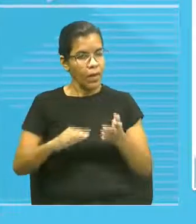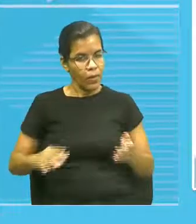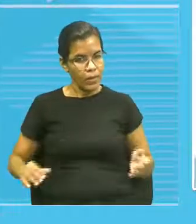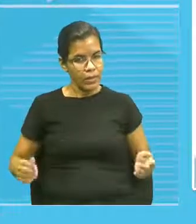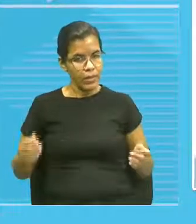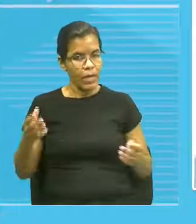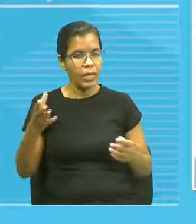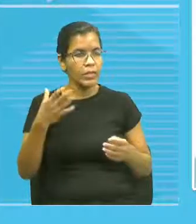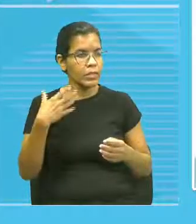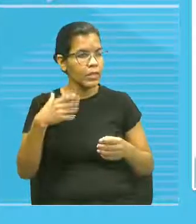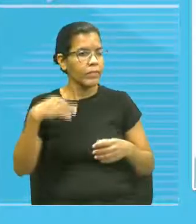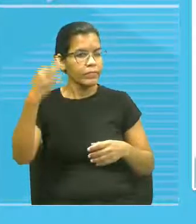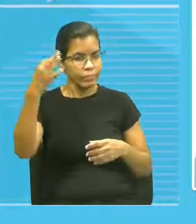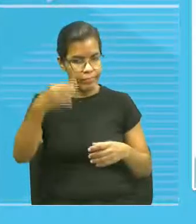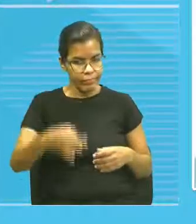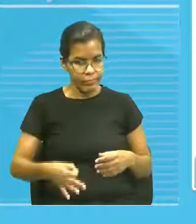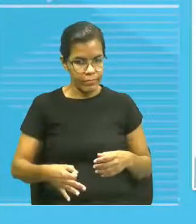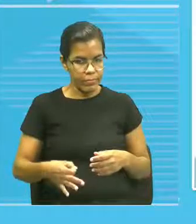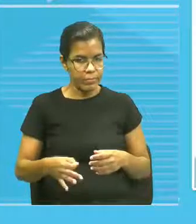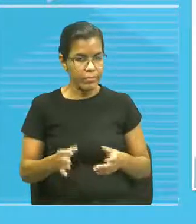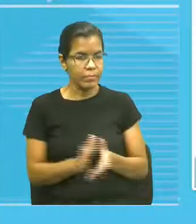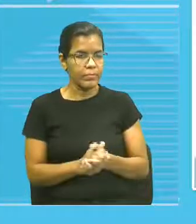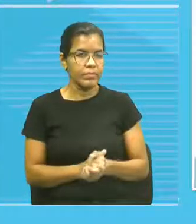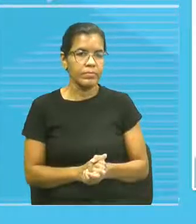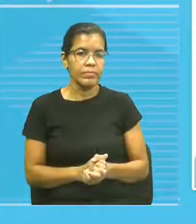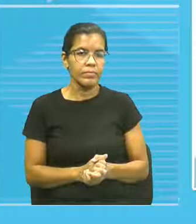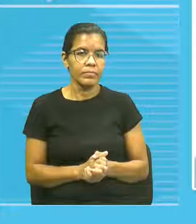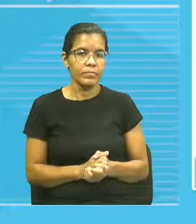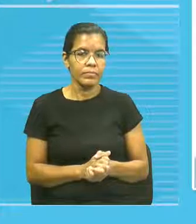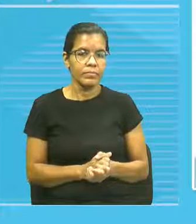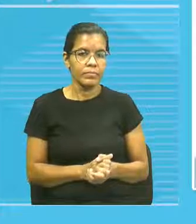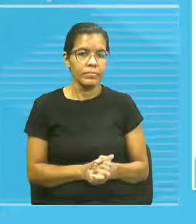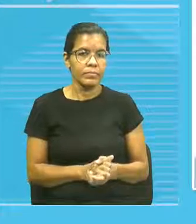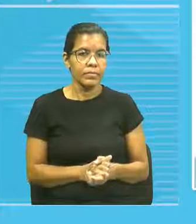certeza, beberes. Isso aí com certeza.